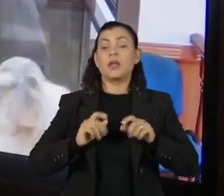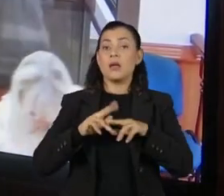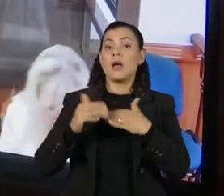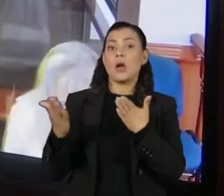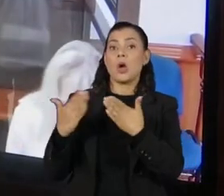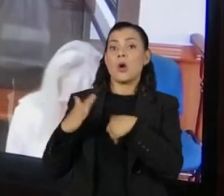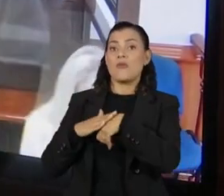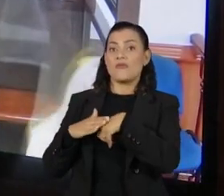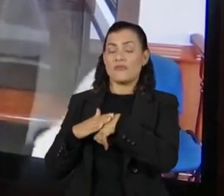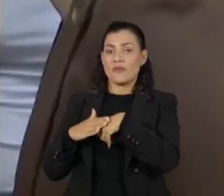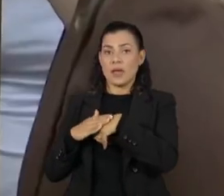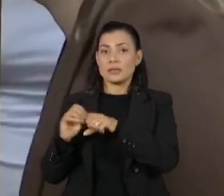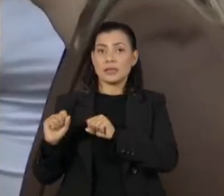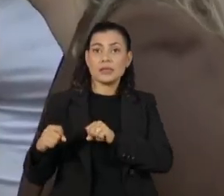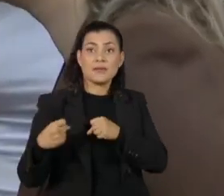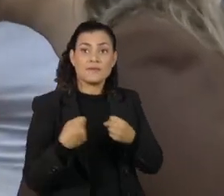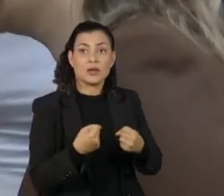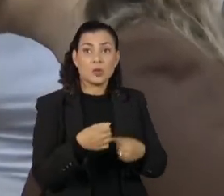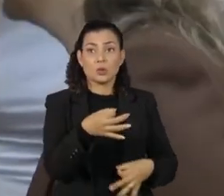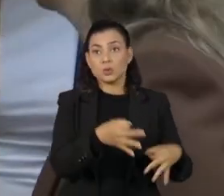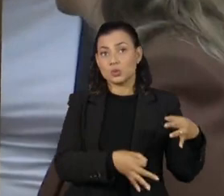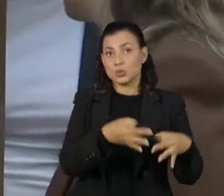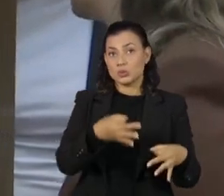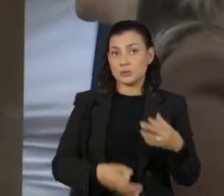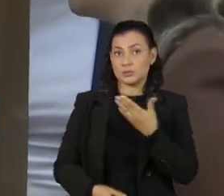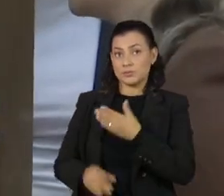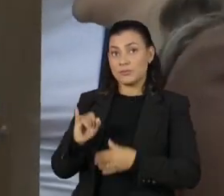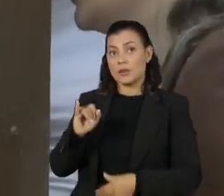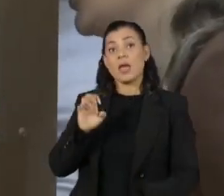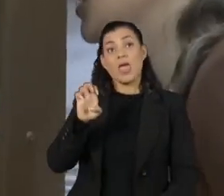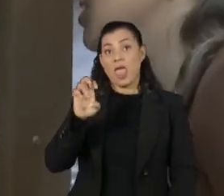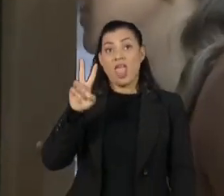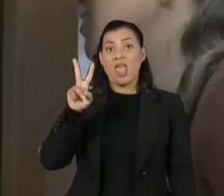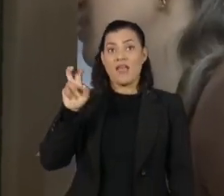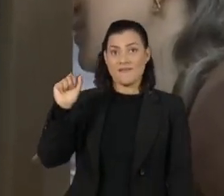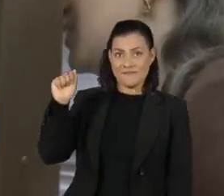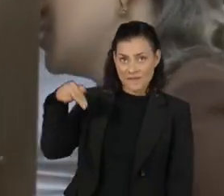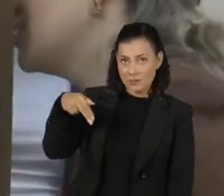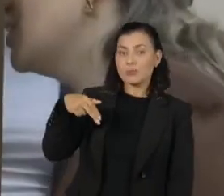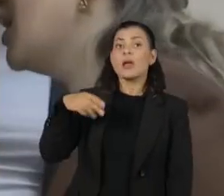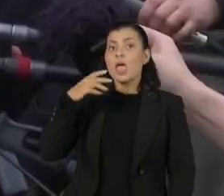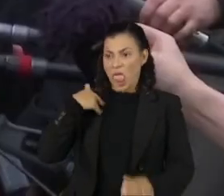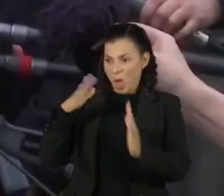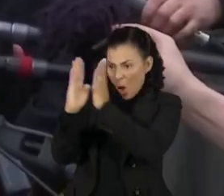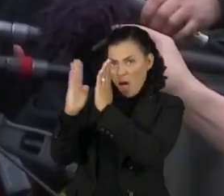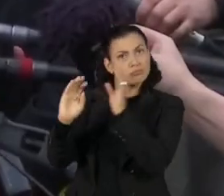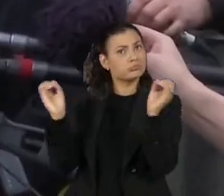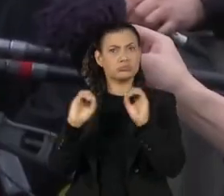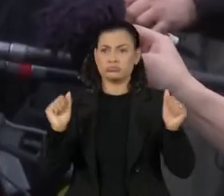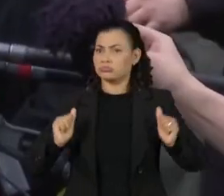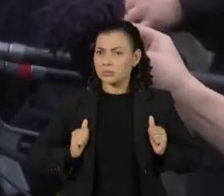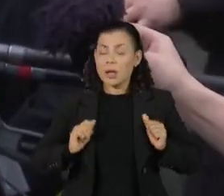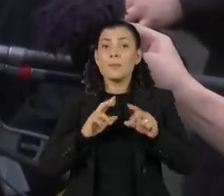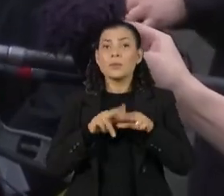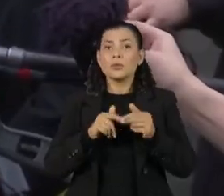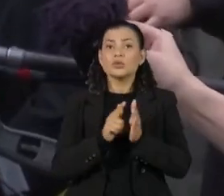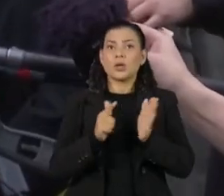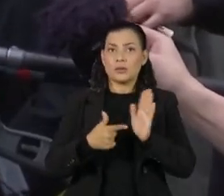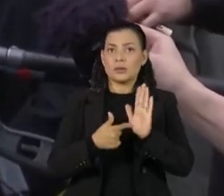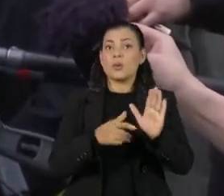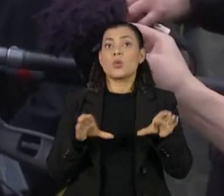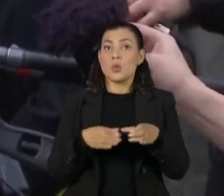entre a defesa e o juiz Ivan jericovitch nega as acusações de espionagem e o Wall Street jornal